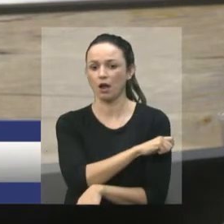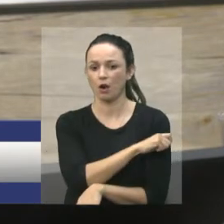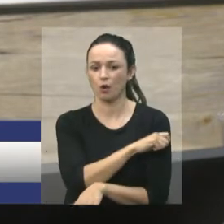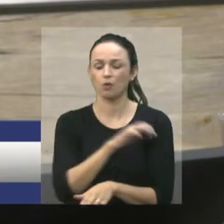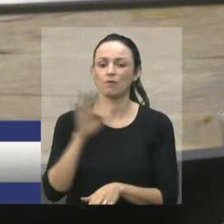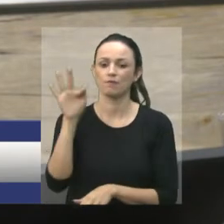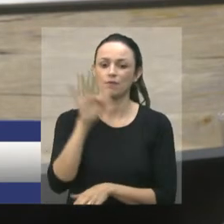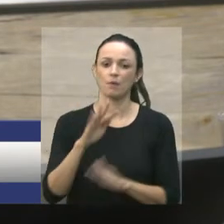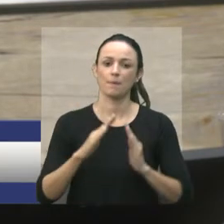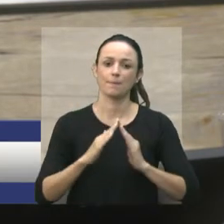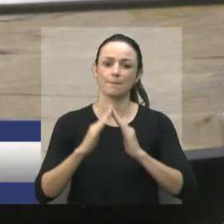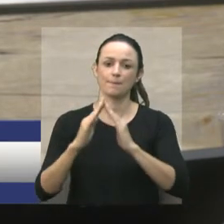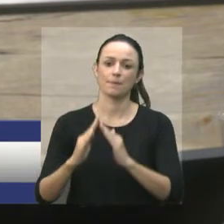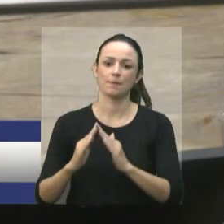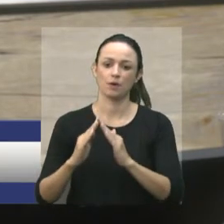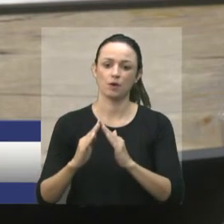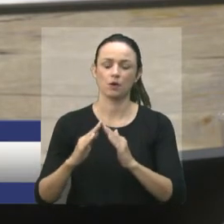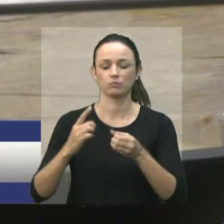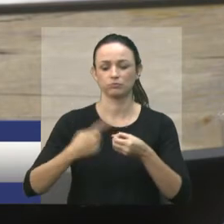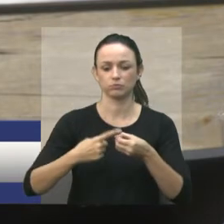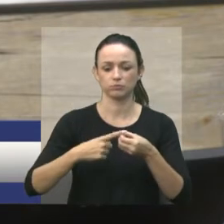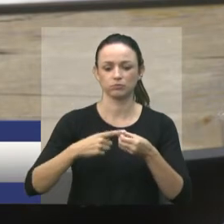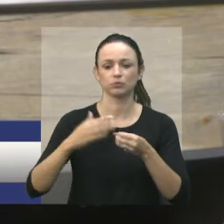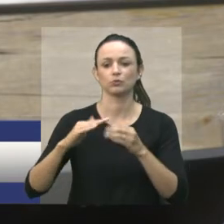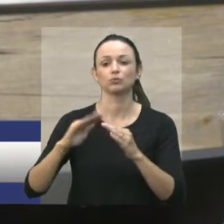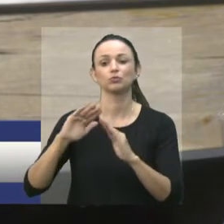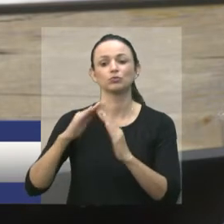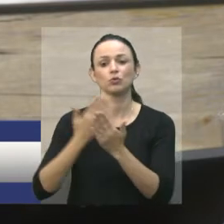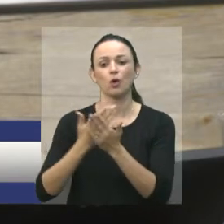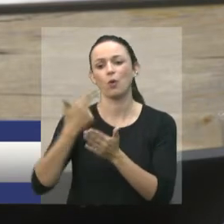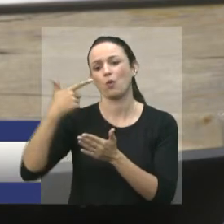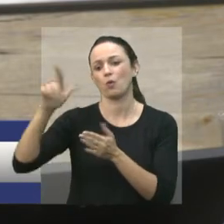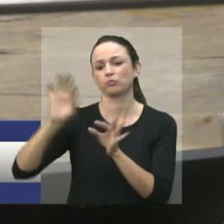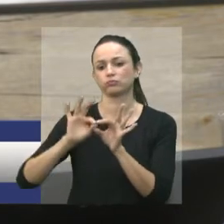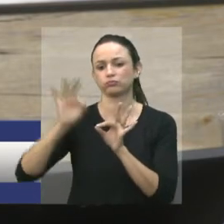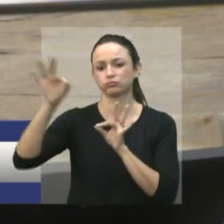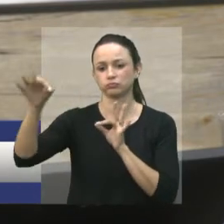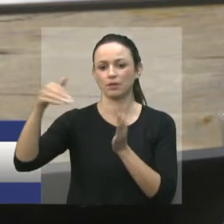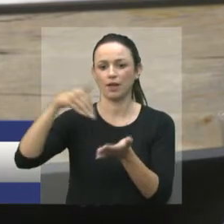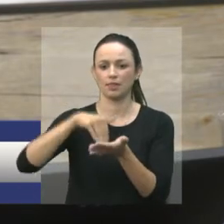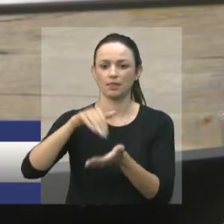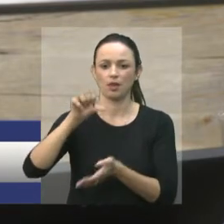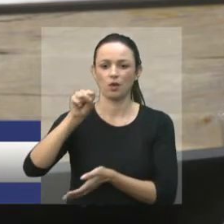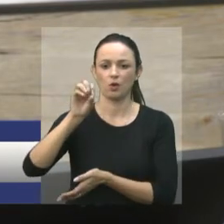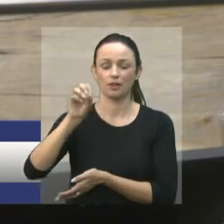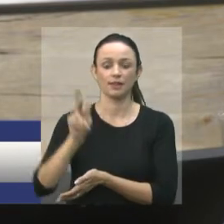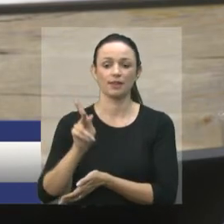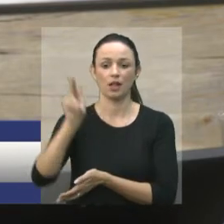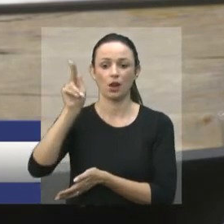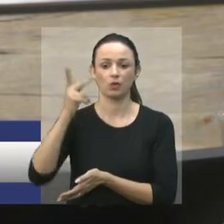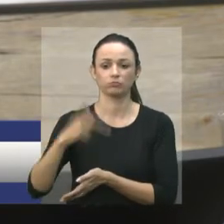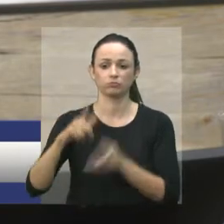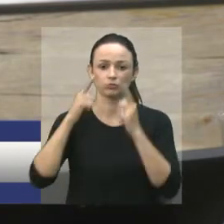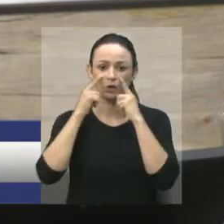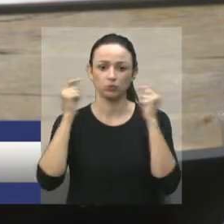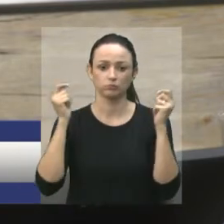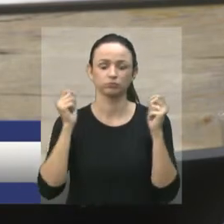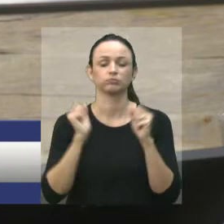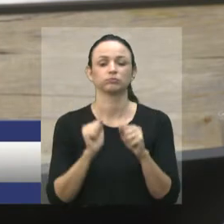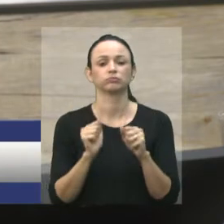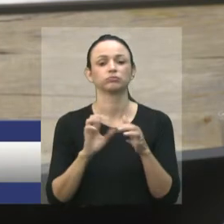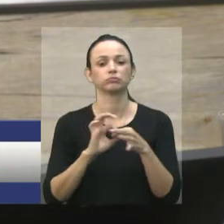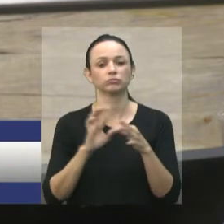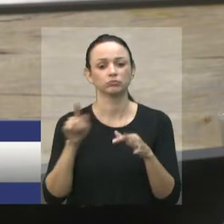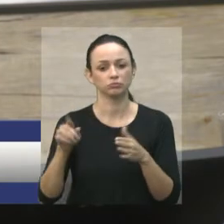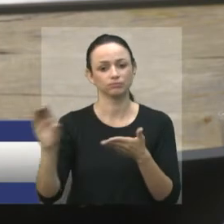que morem no município e estudem em localidades com distância de até 80 quilômetros de Jaú, prevendo que sejam deixados